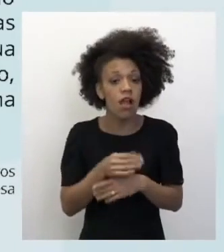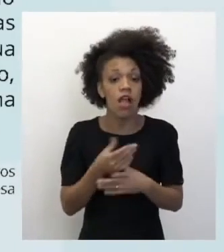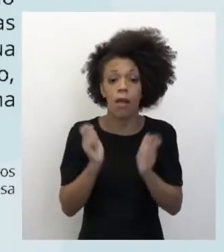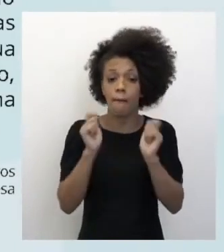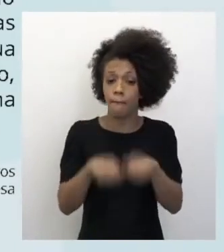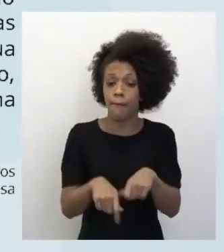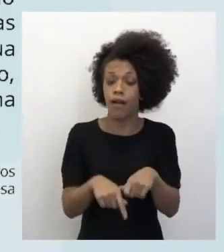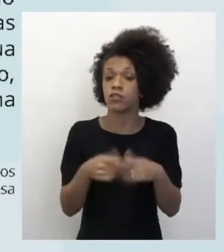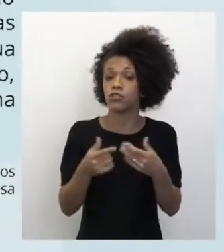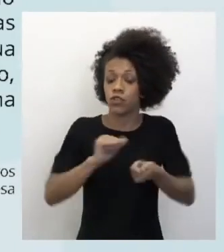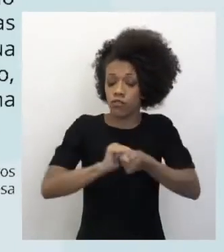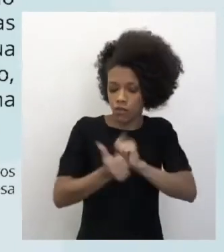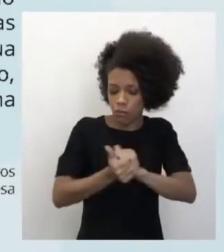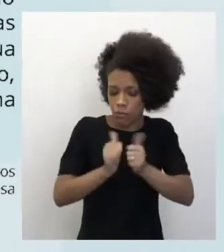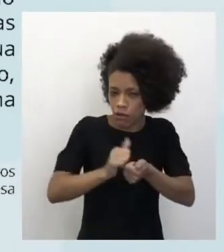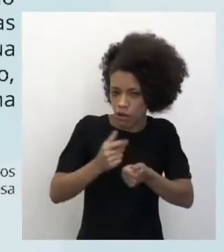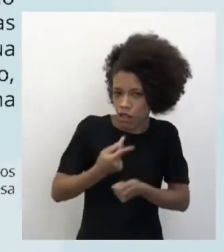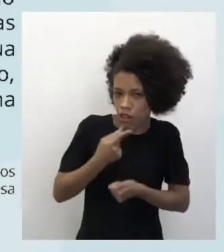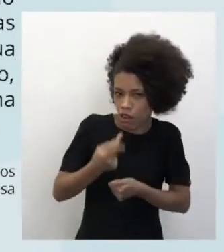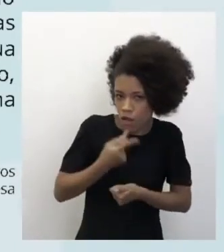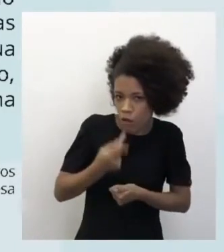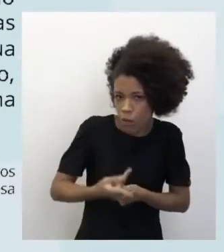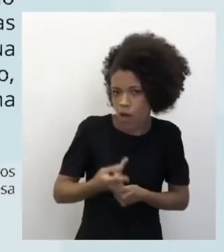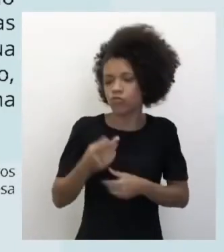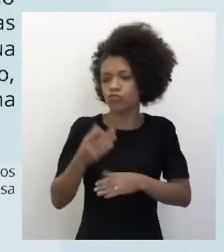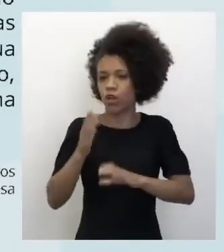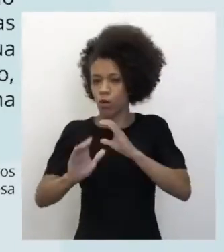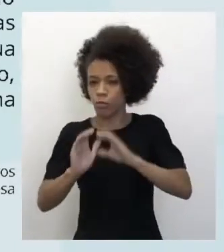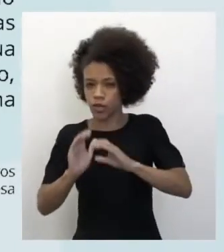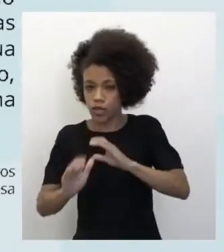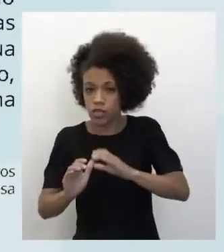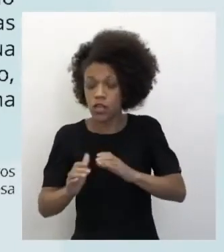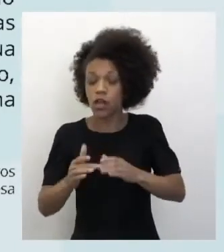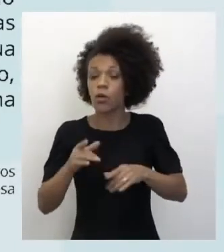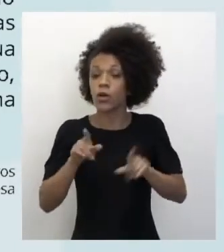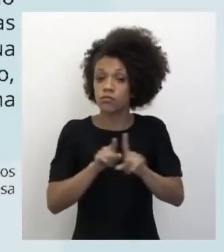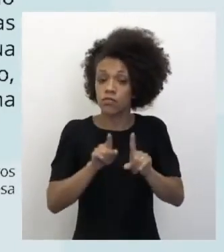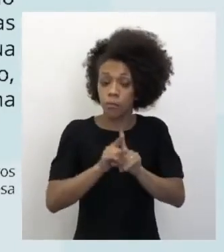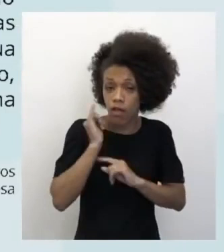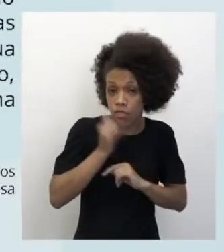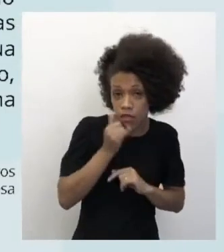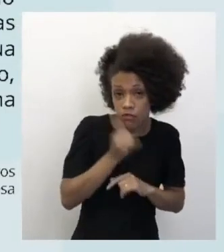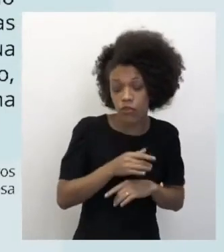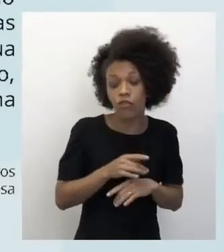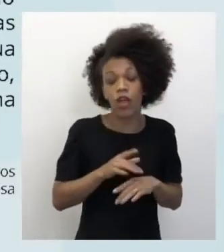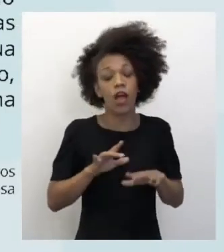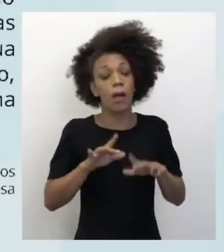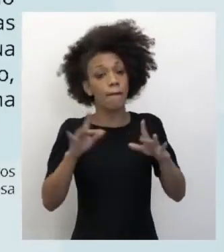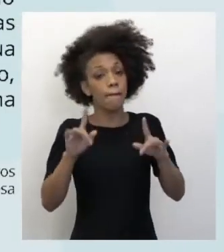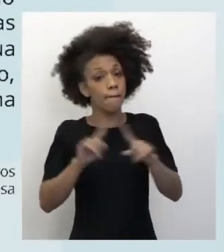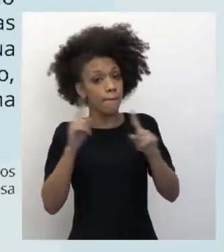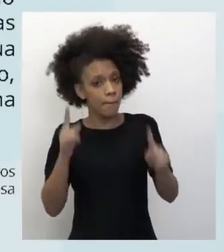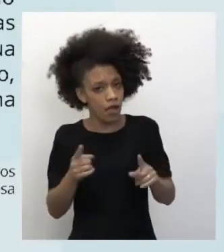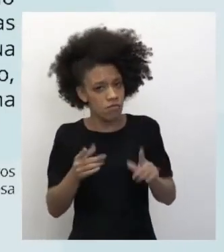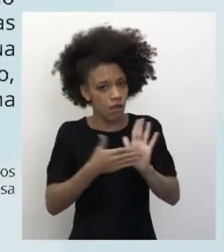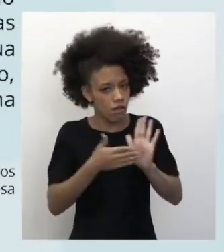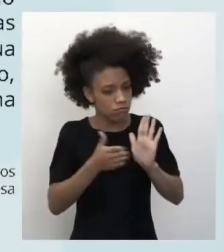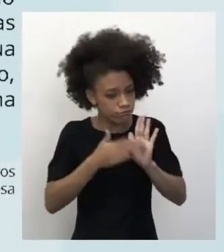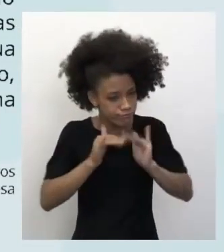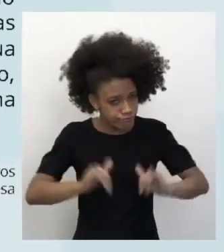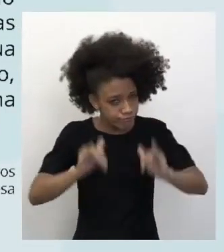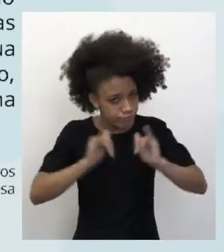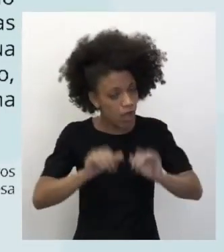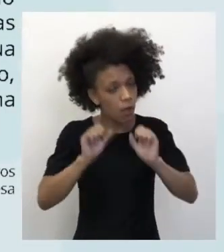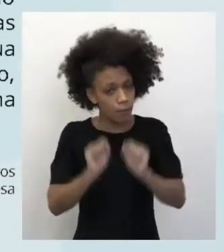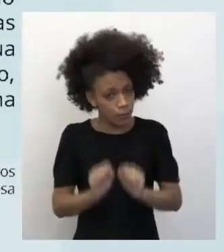sua linguagem à situação comunicativa e ao interlocutor. Além disso, campanhas publicitárias